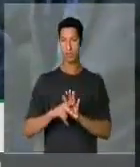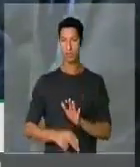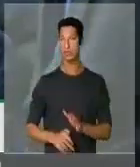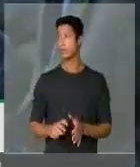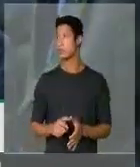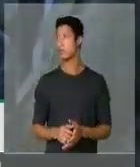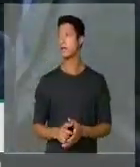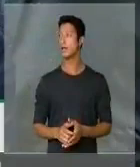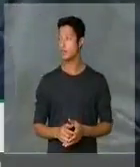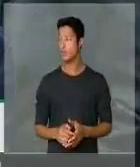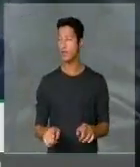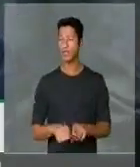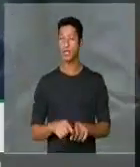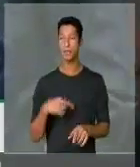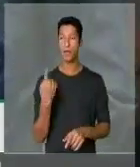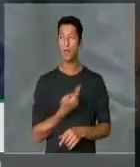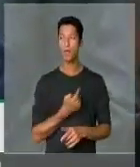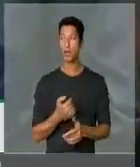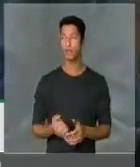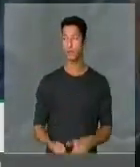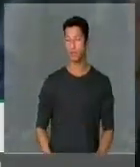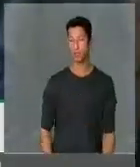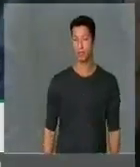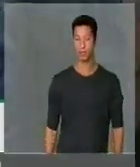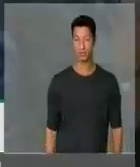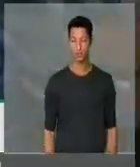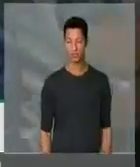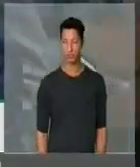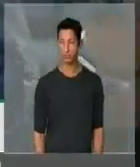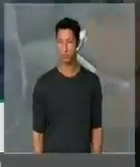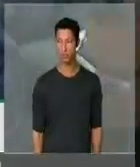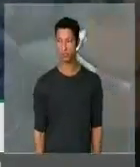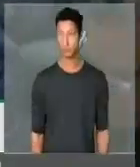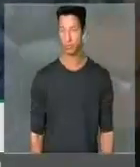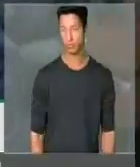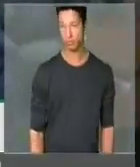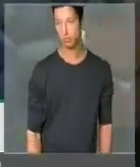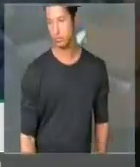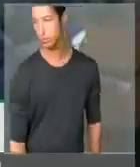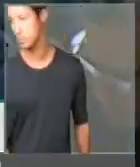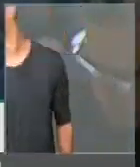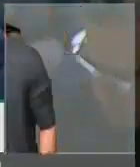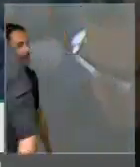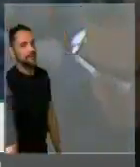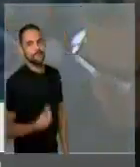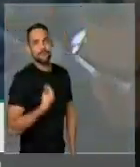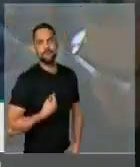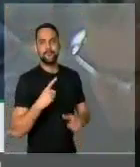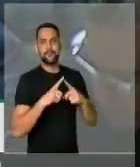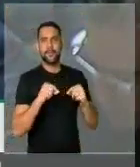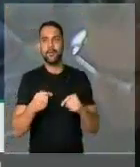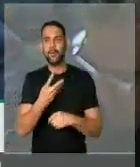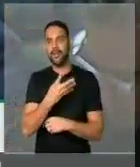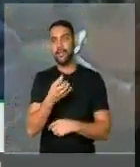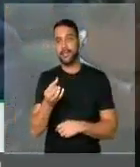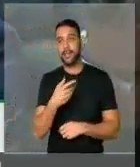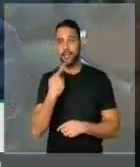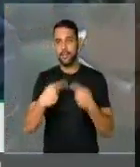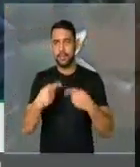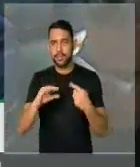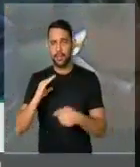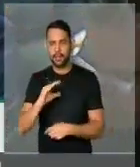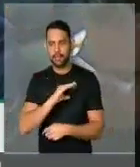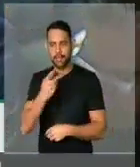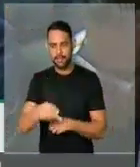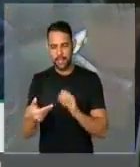ou extraordinária da Câmara ou do Congresso Nacional. Aqui, este artigo 46, tratando das comissões dessa